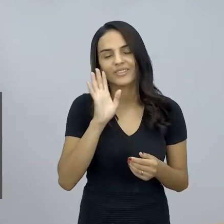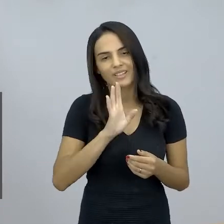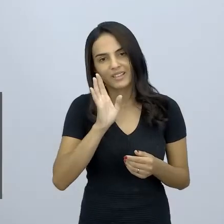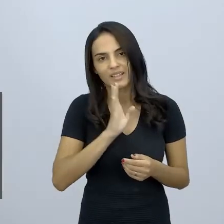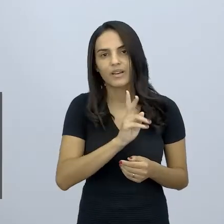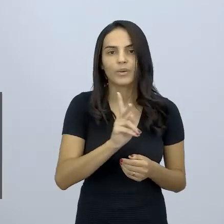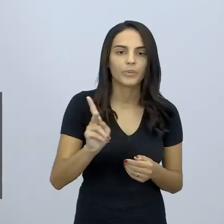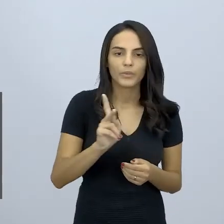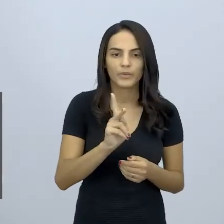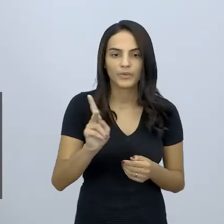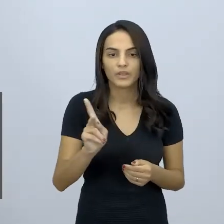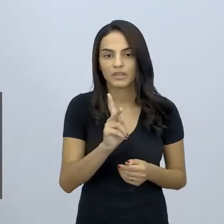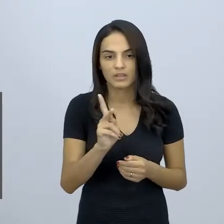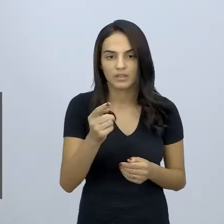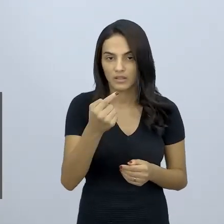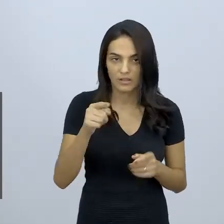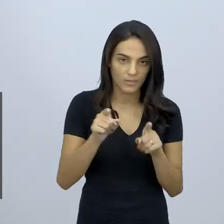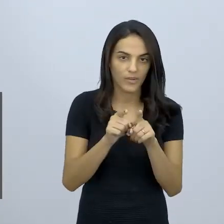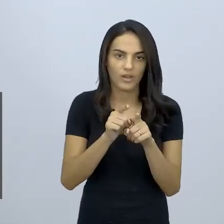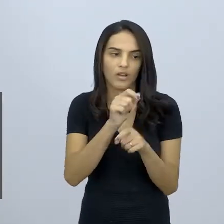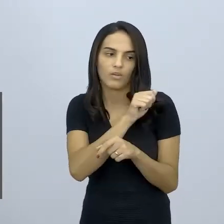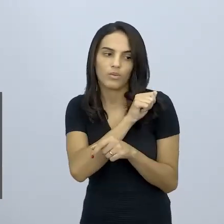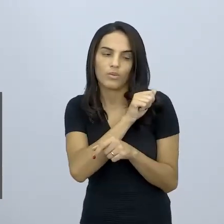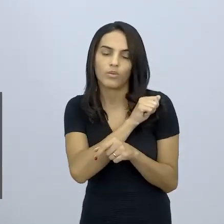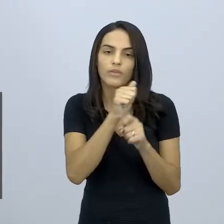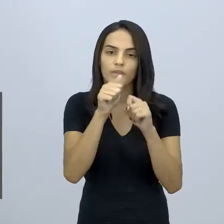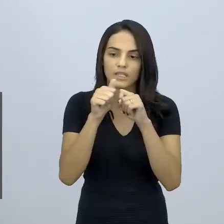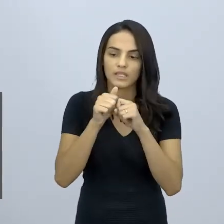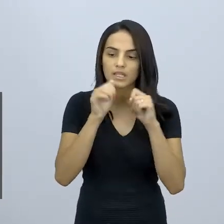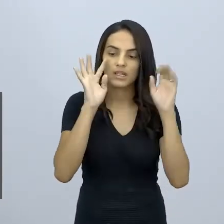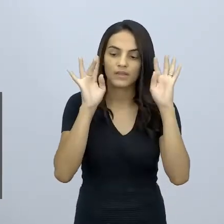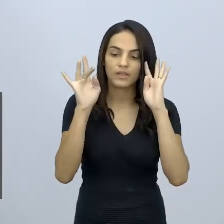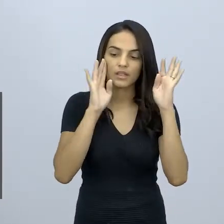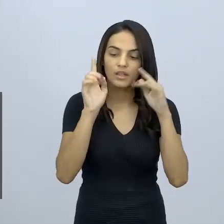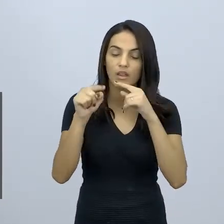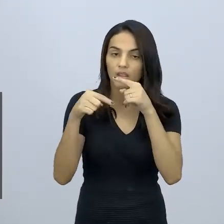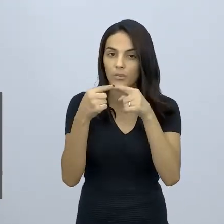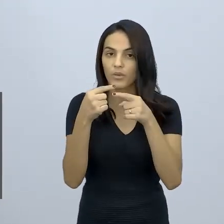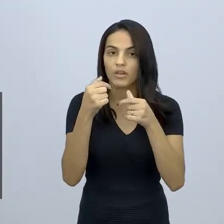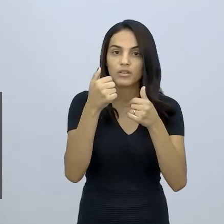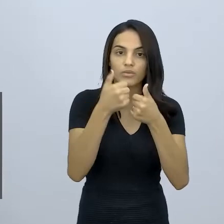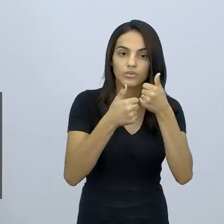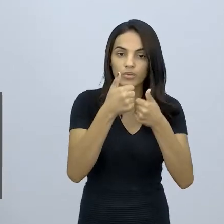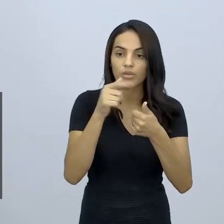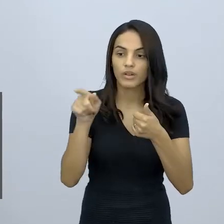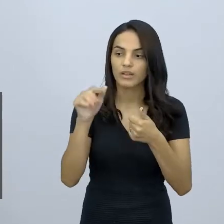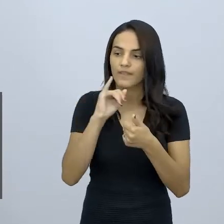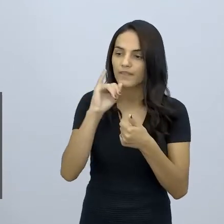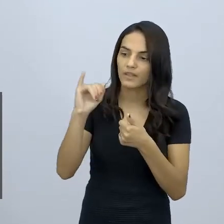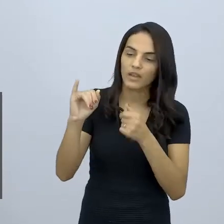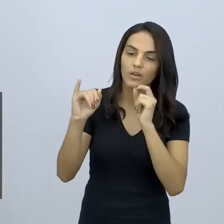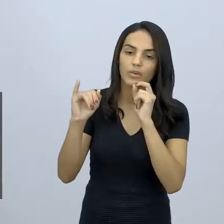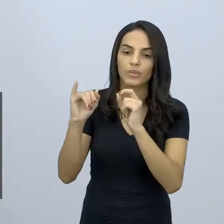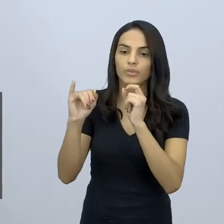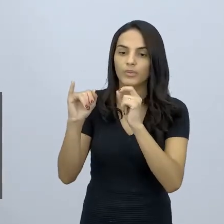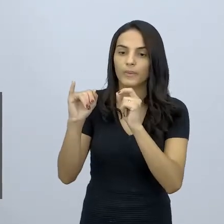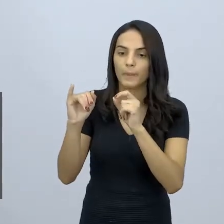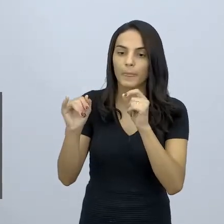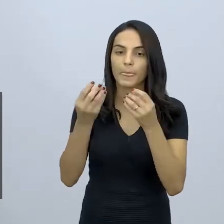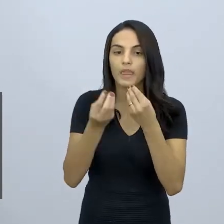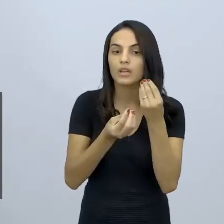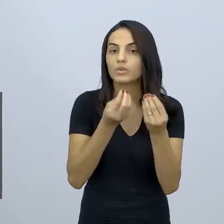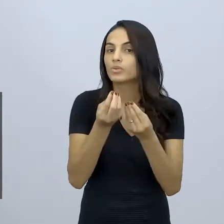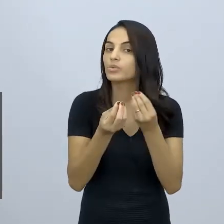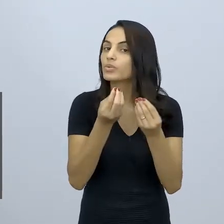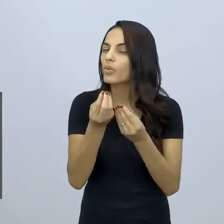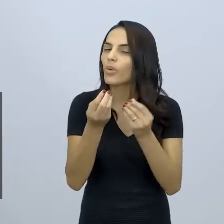que os professores, assim como os estudantes tinham que fazer essa reflexão após jogo na escola, o que eles me falaram muito dessa questão de como